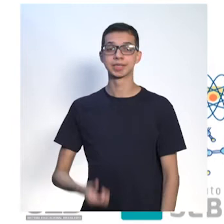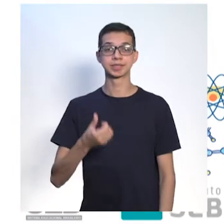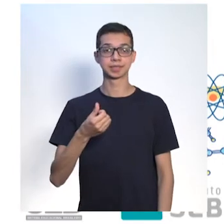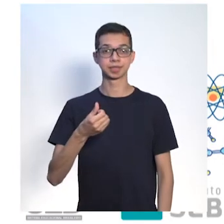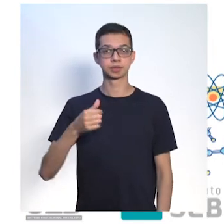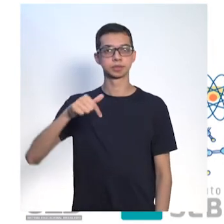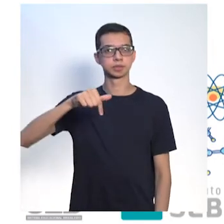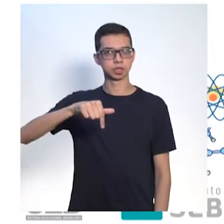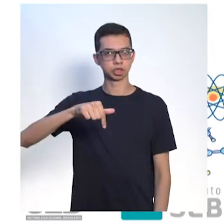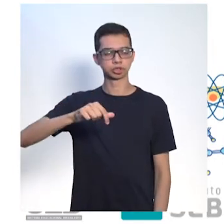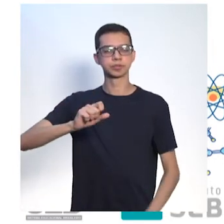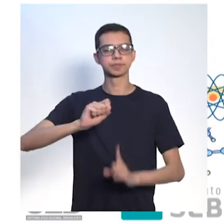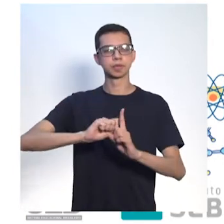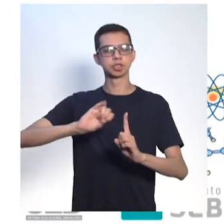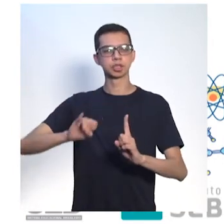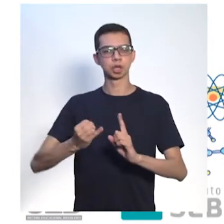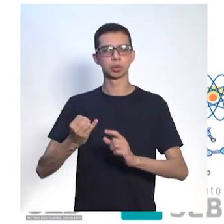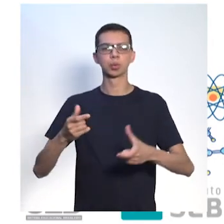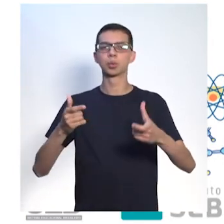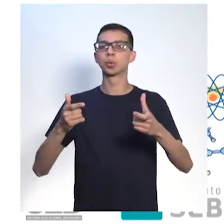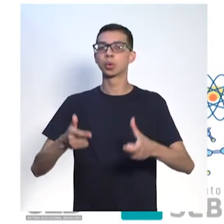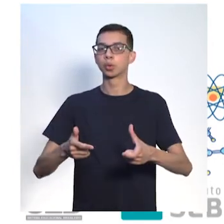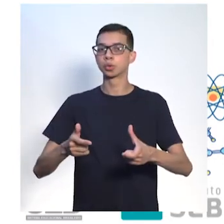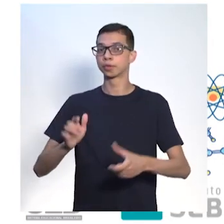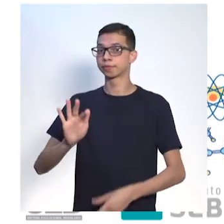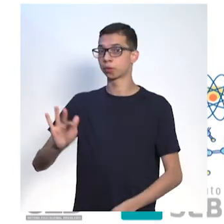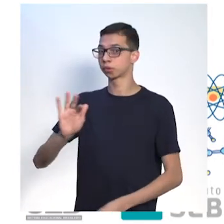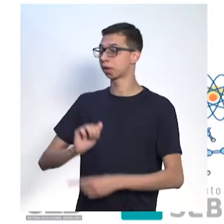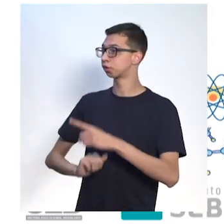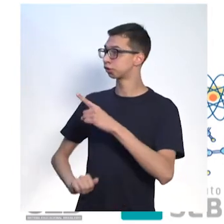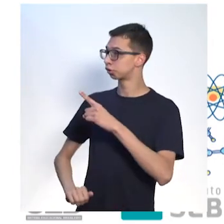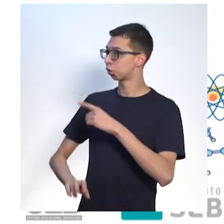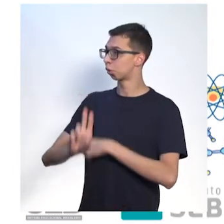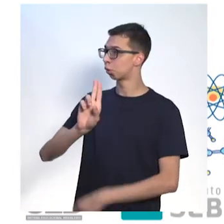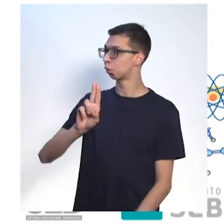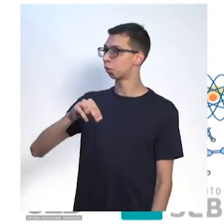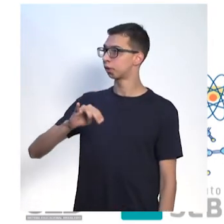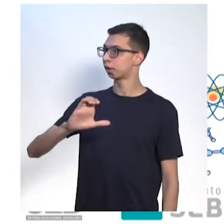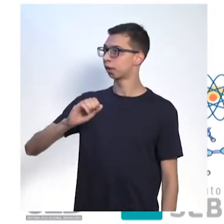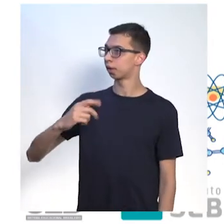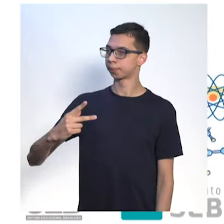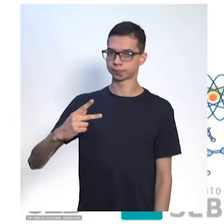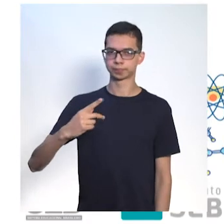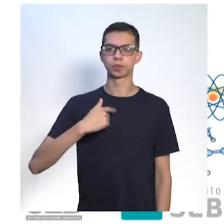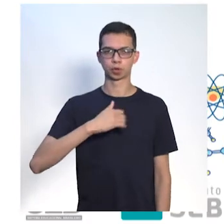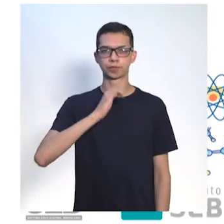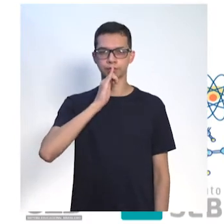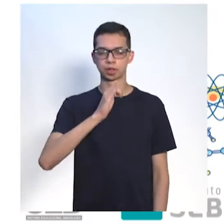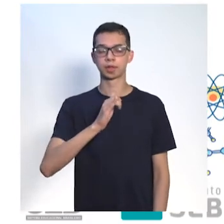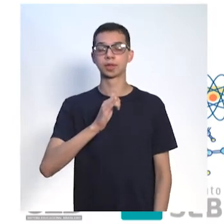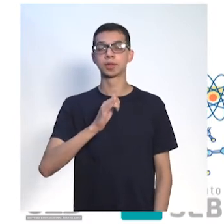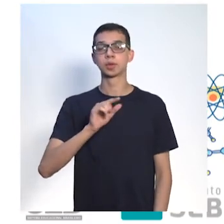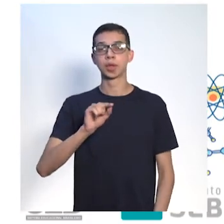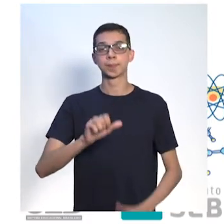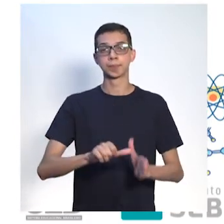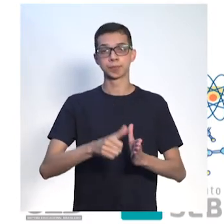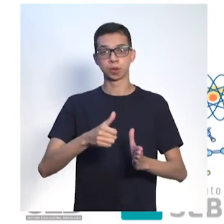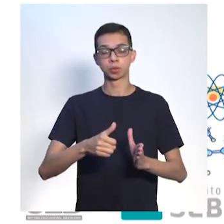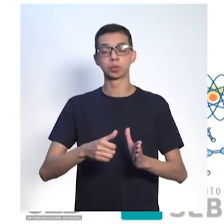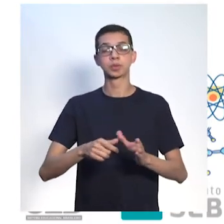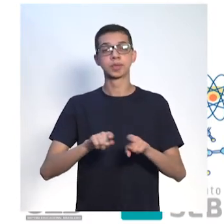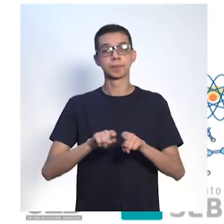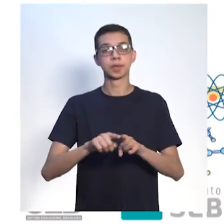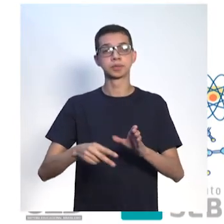Unicamp. Unicamp, primeira fase. Explicando mais uma vez, são 2 dias? Não, apenas um.